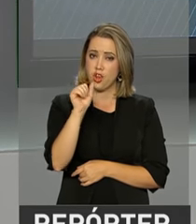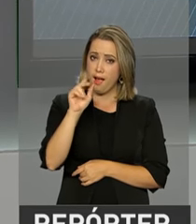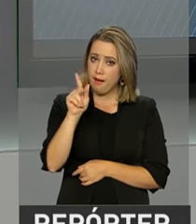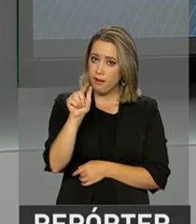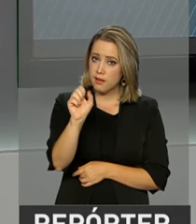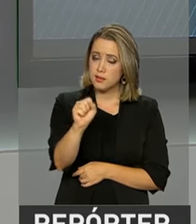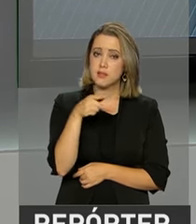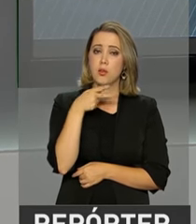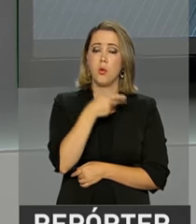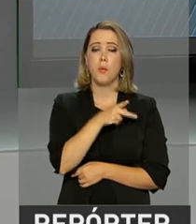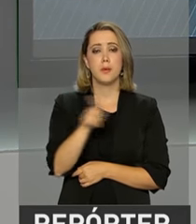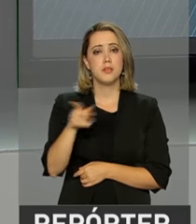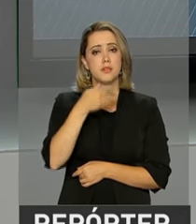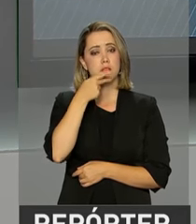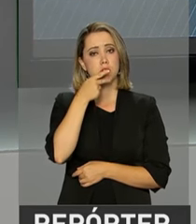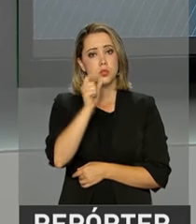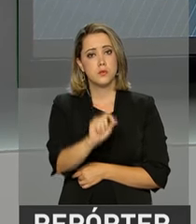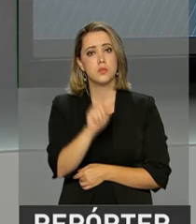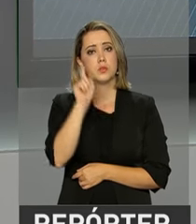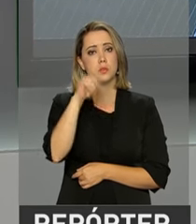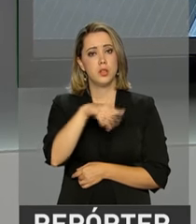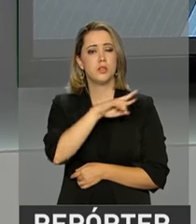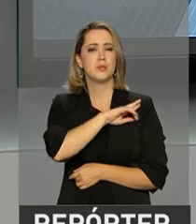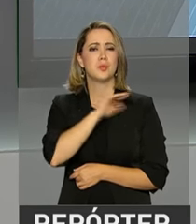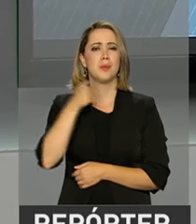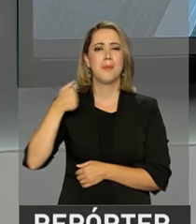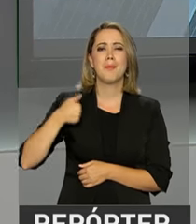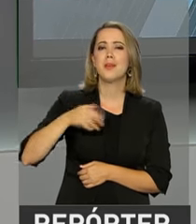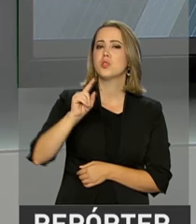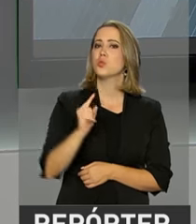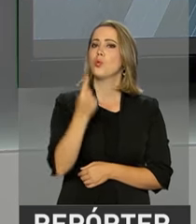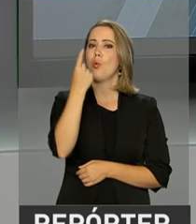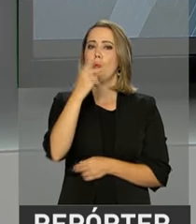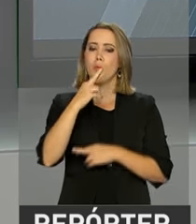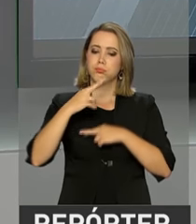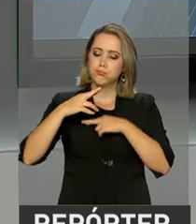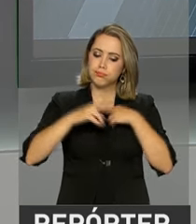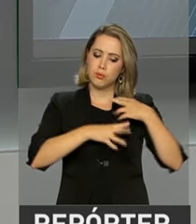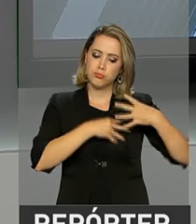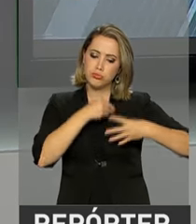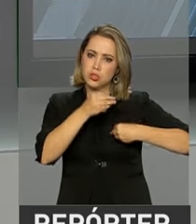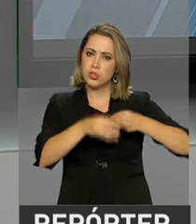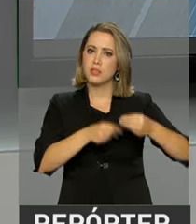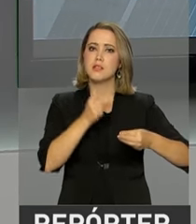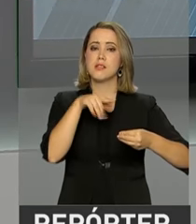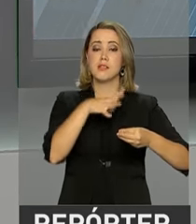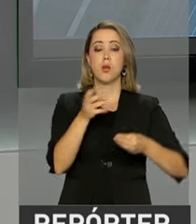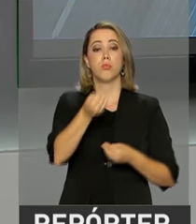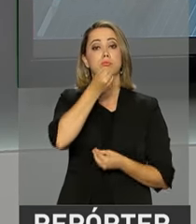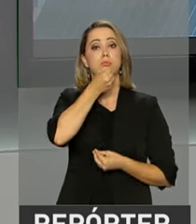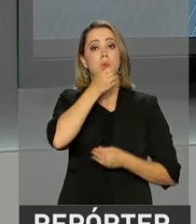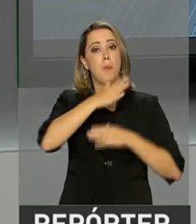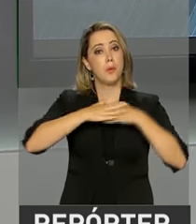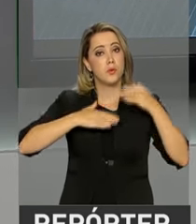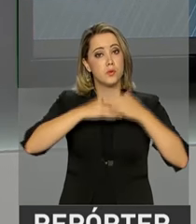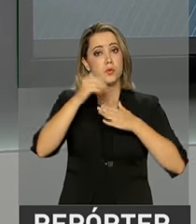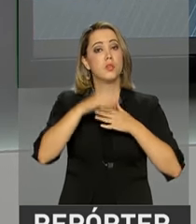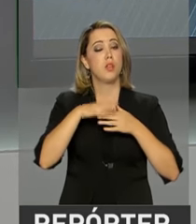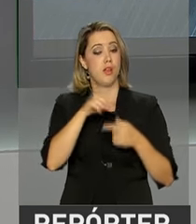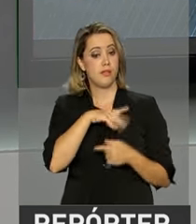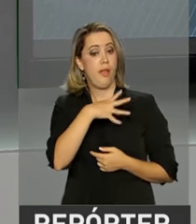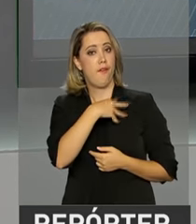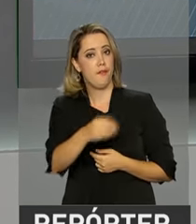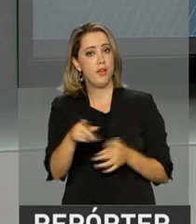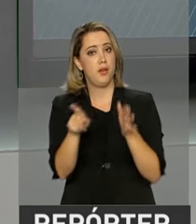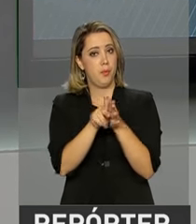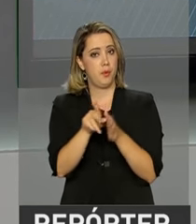que Chagas é responsável pela formação de mais de uma geração de profissionais de imprensa, entre eles a filha Helena Chagas,